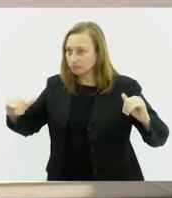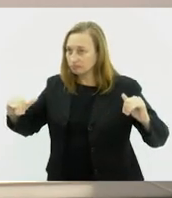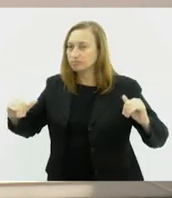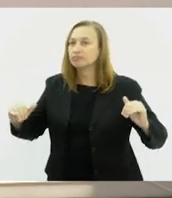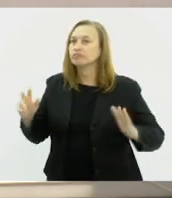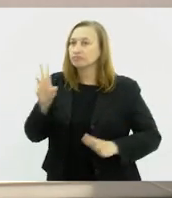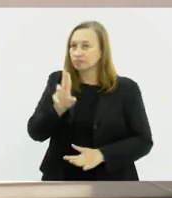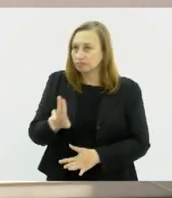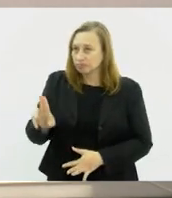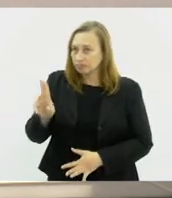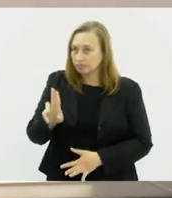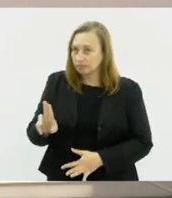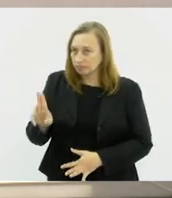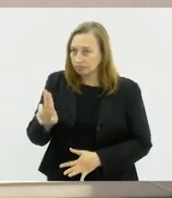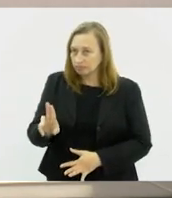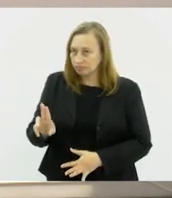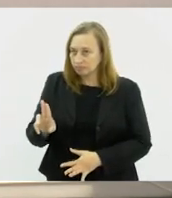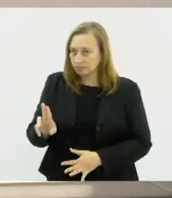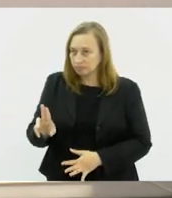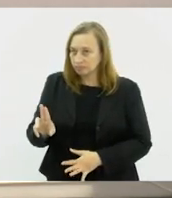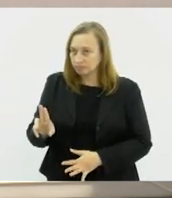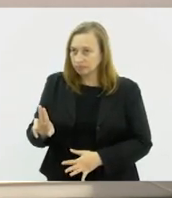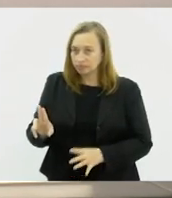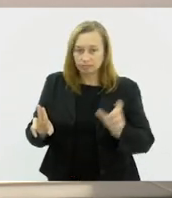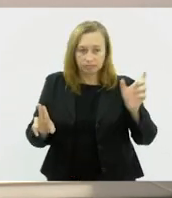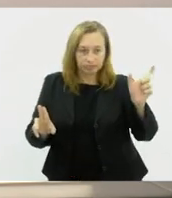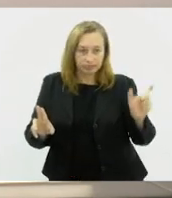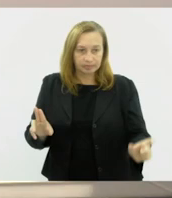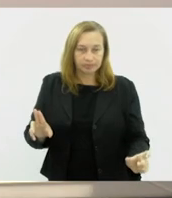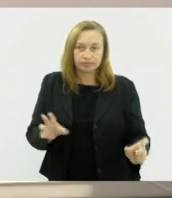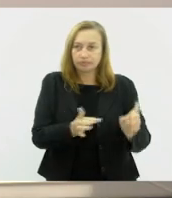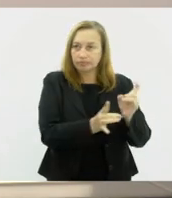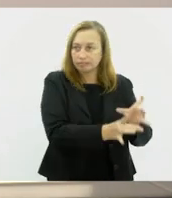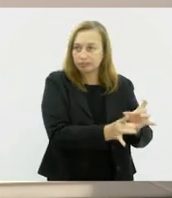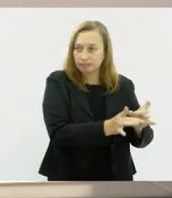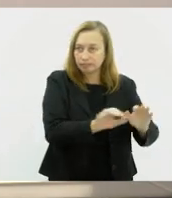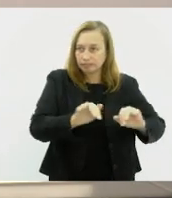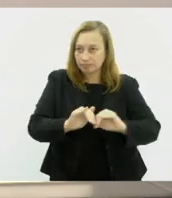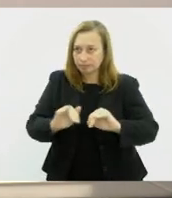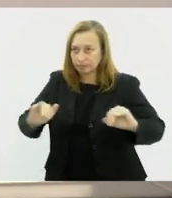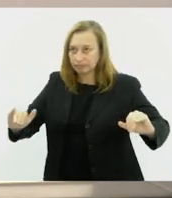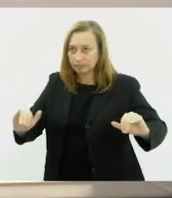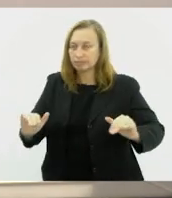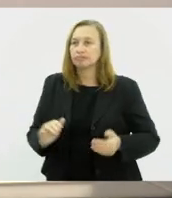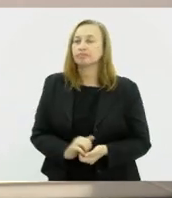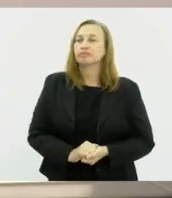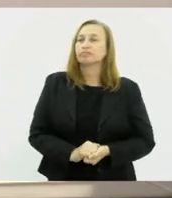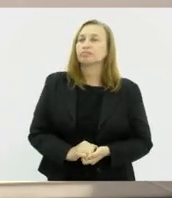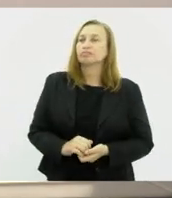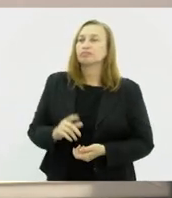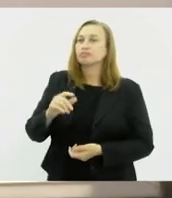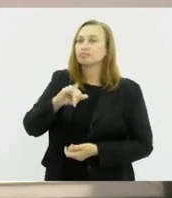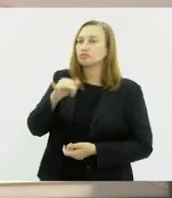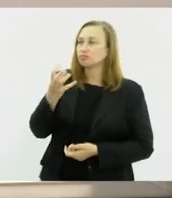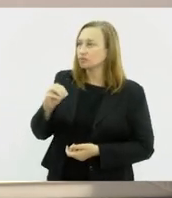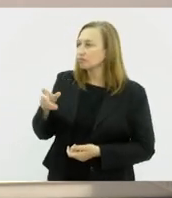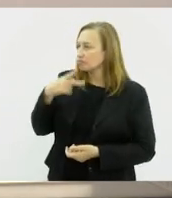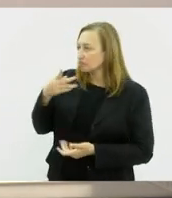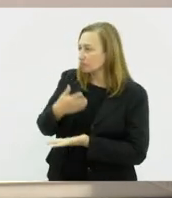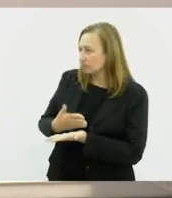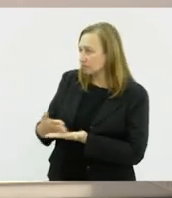usuário do traficante de drogas e que muita das vezes tal qual o Júlio narrou no início né o